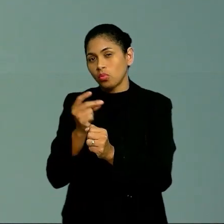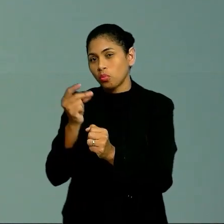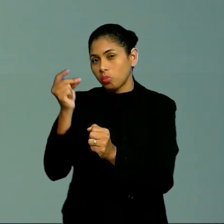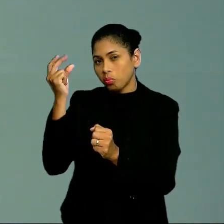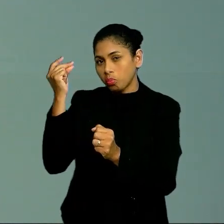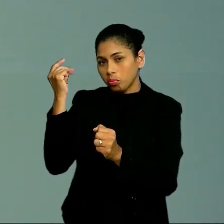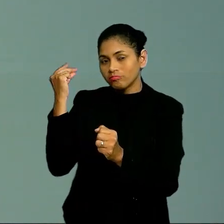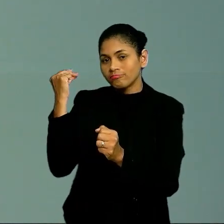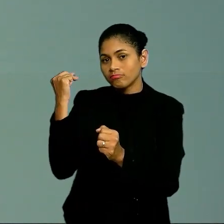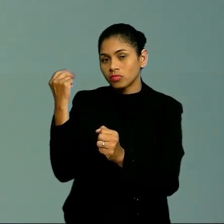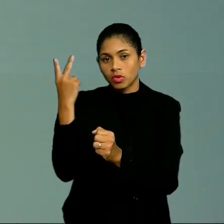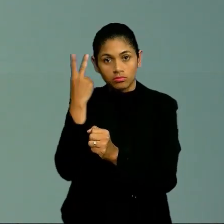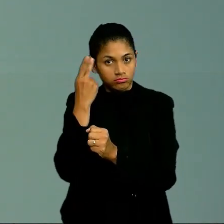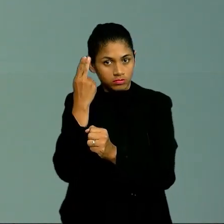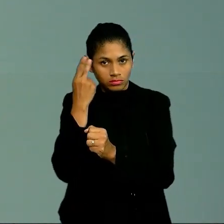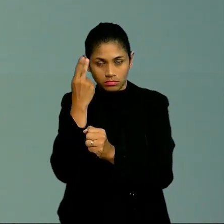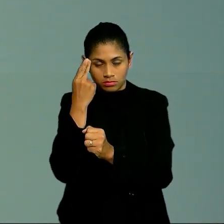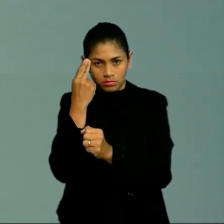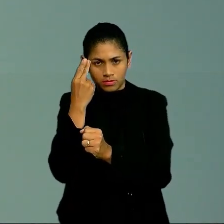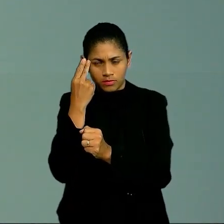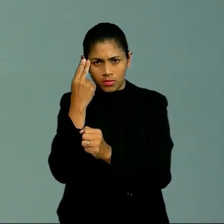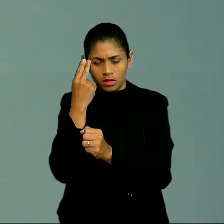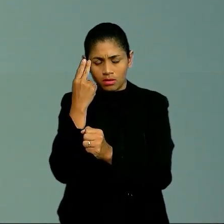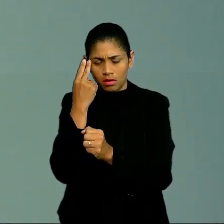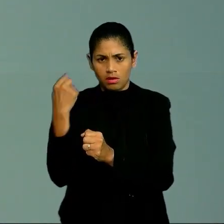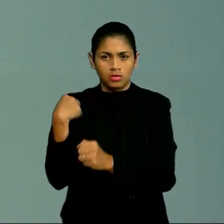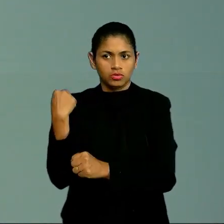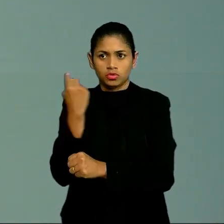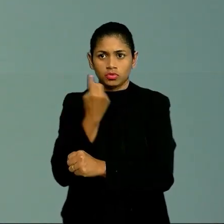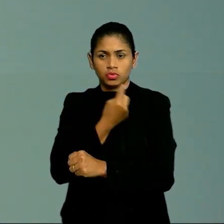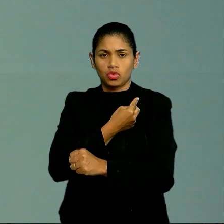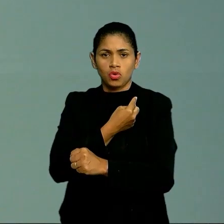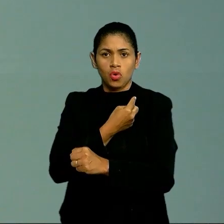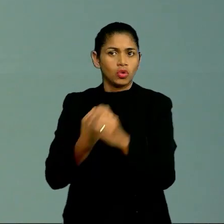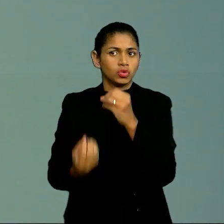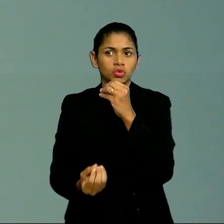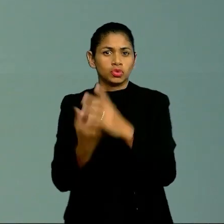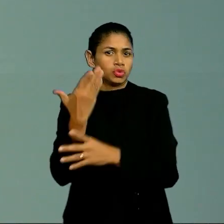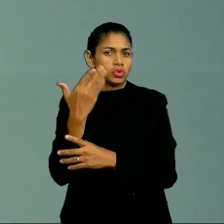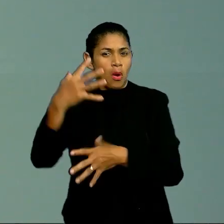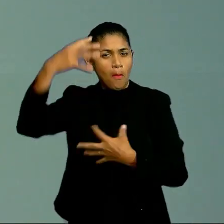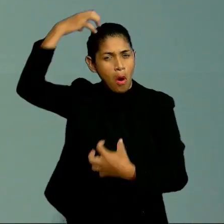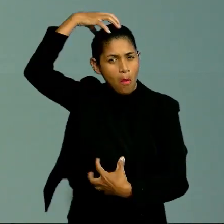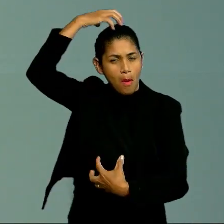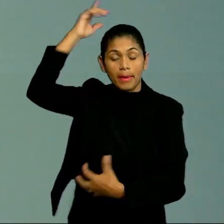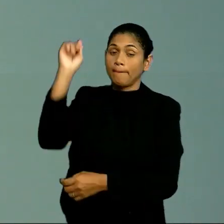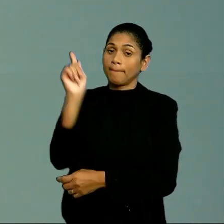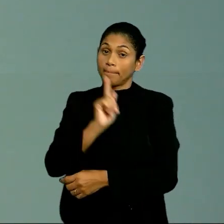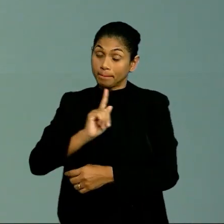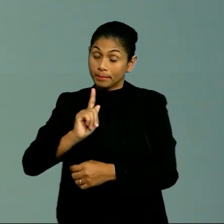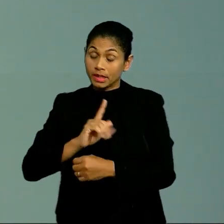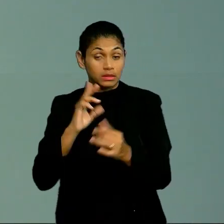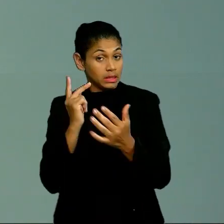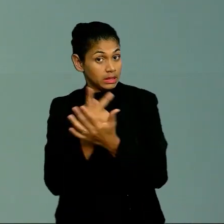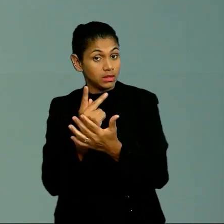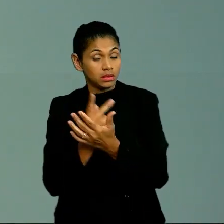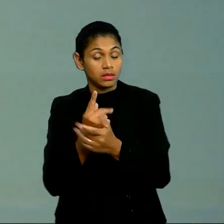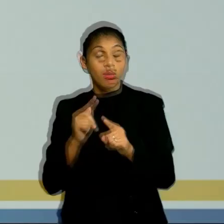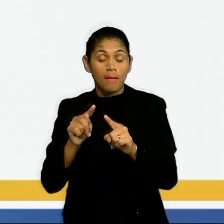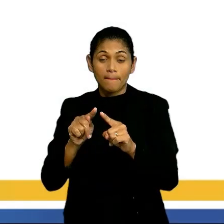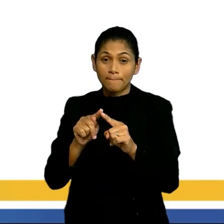gente veio do macaco, pelo amor de Deus, essa informação é incorreta, tá? Simplesmente temos um ancestral comum